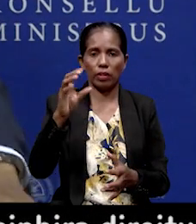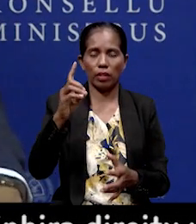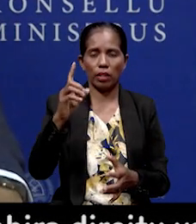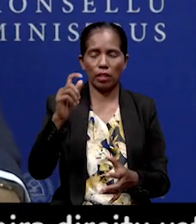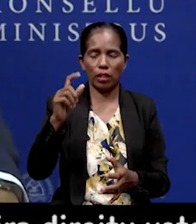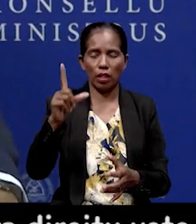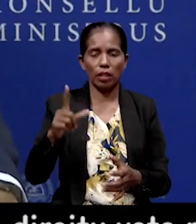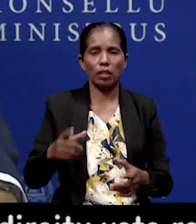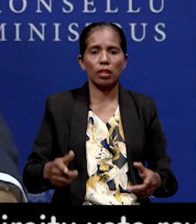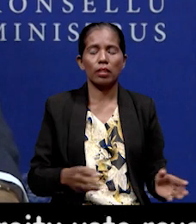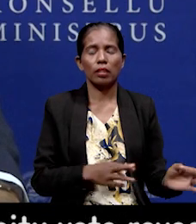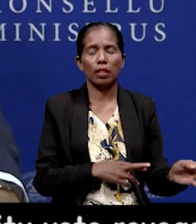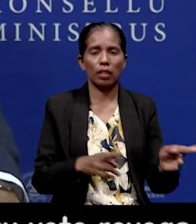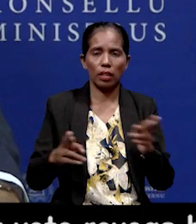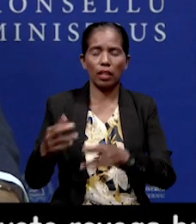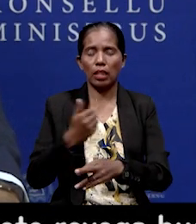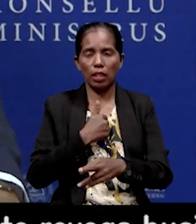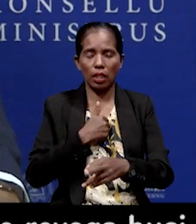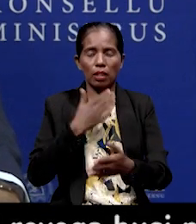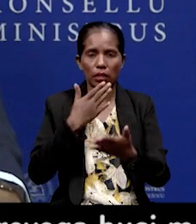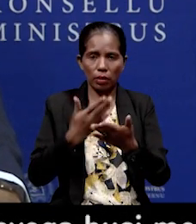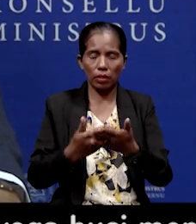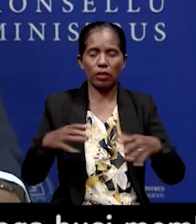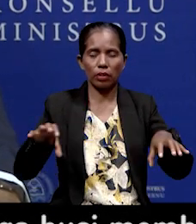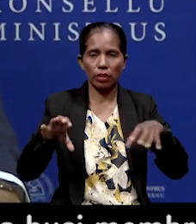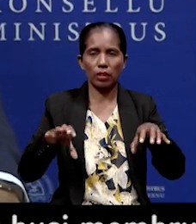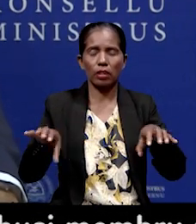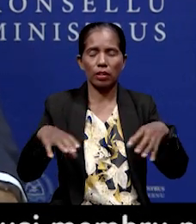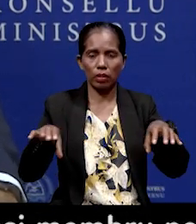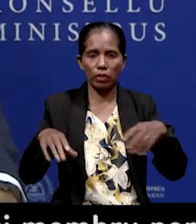akliw no serviço sira gabinete desculpa